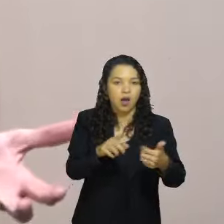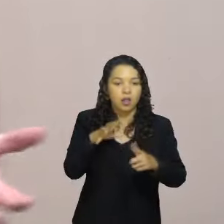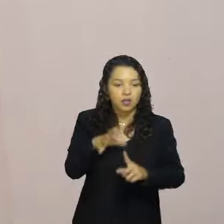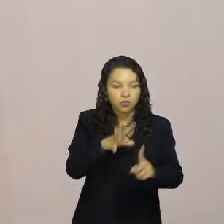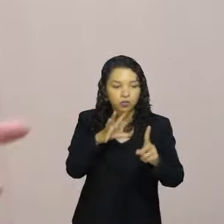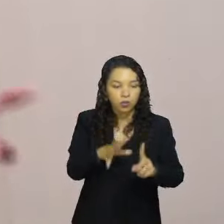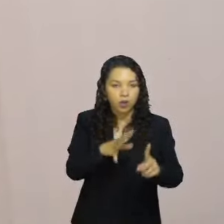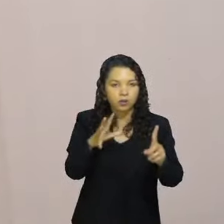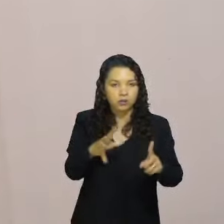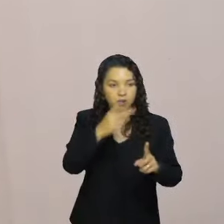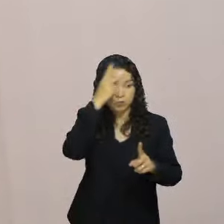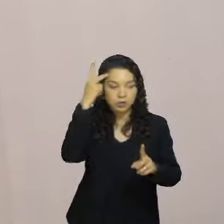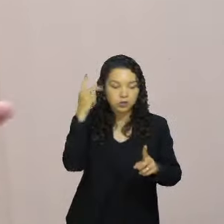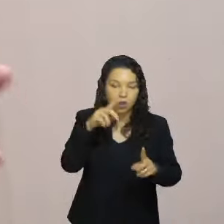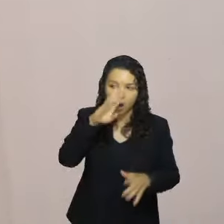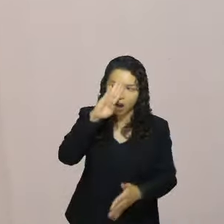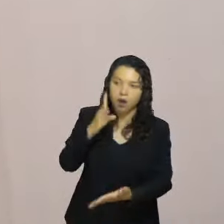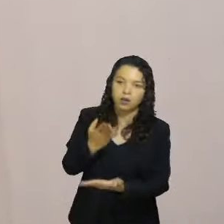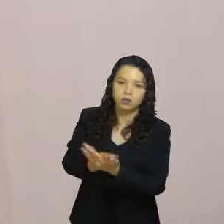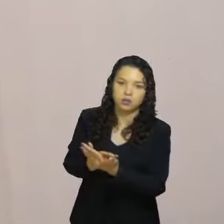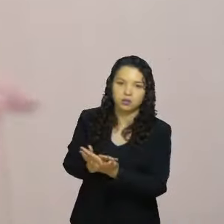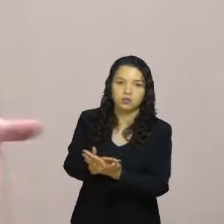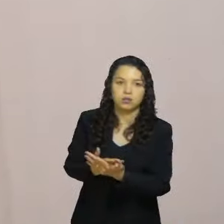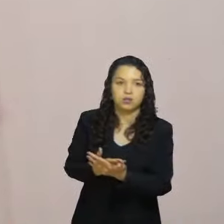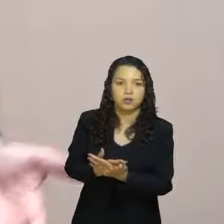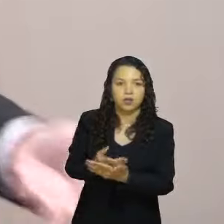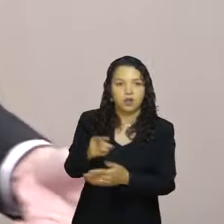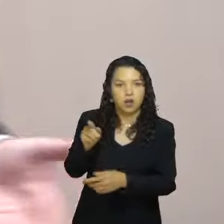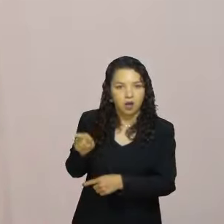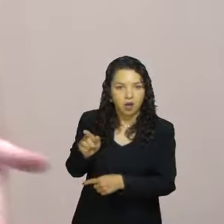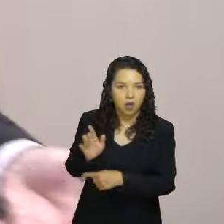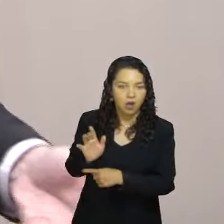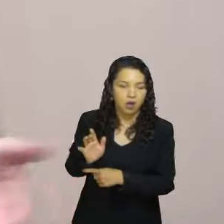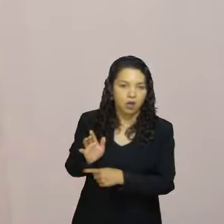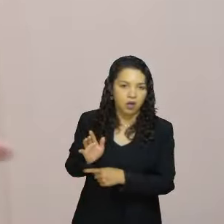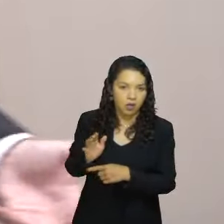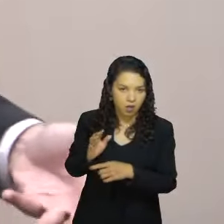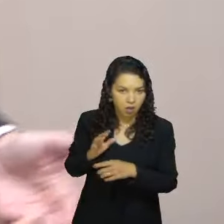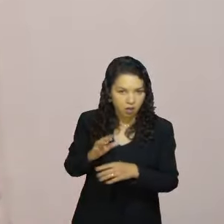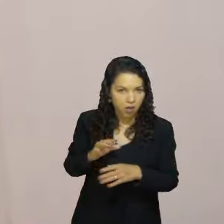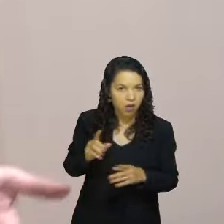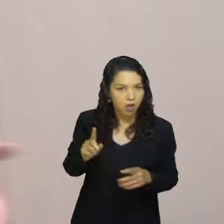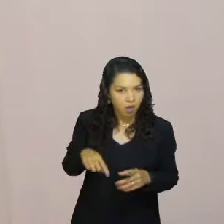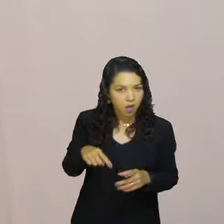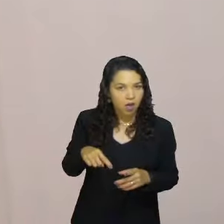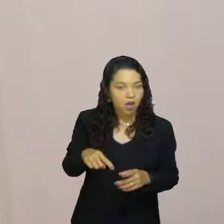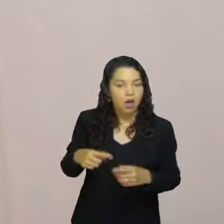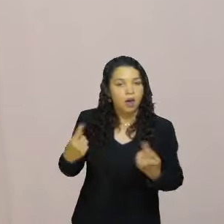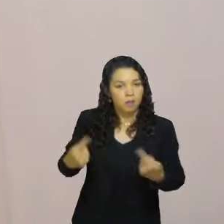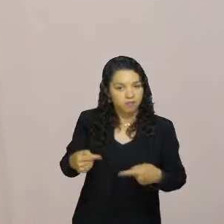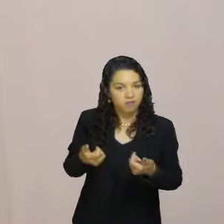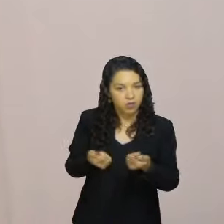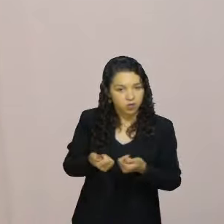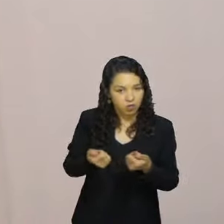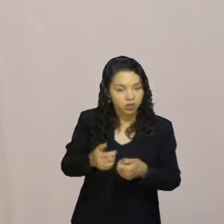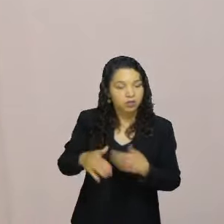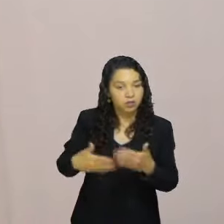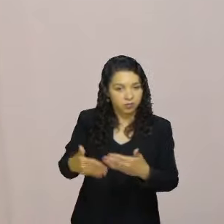alguma questão que poderia levar ao sucesso, e a gente sabe que as apostas estão fadadas a dar